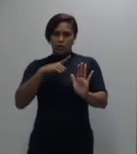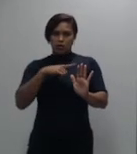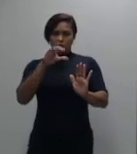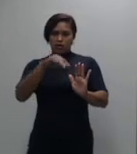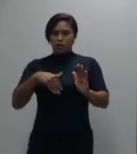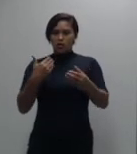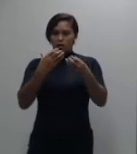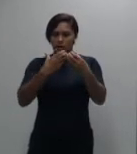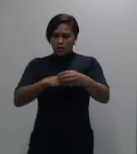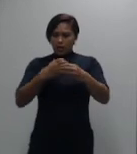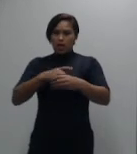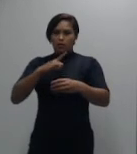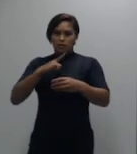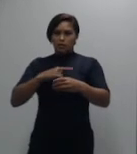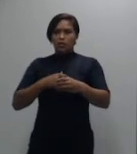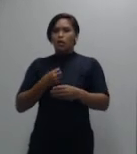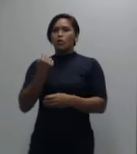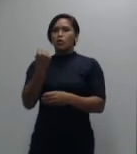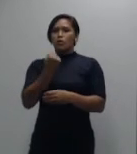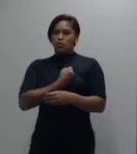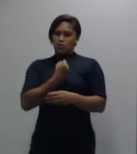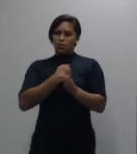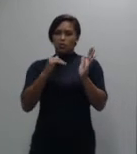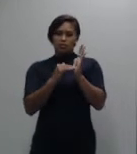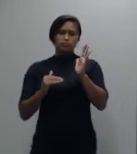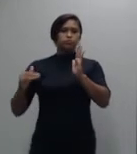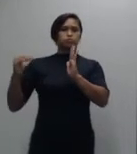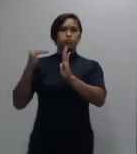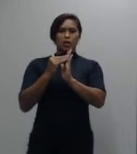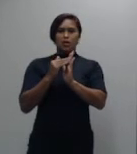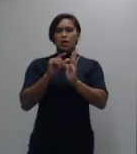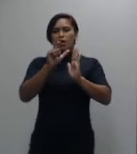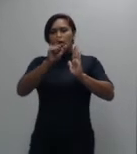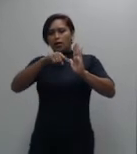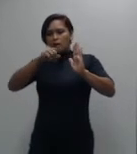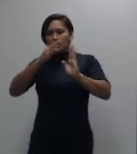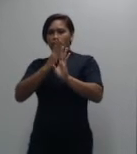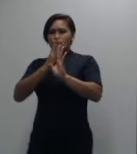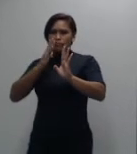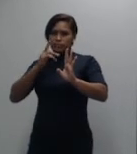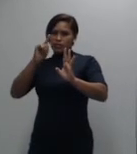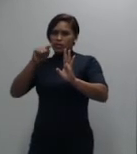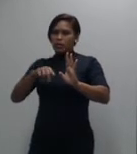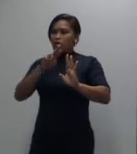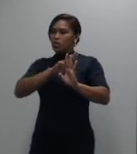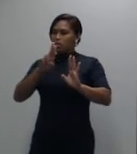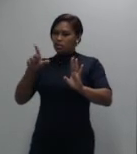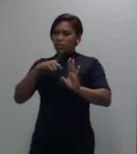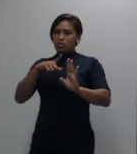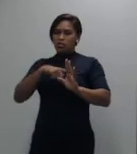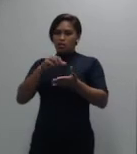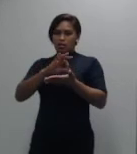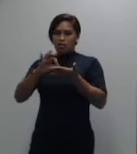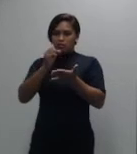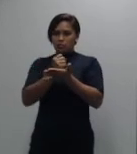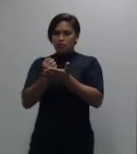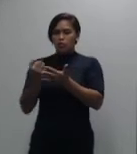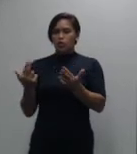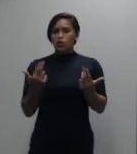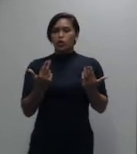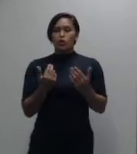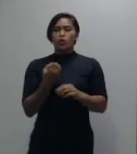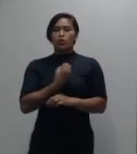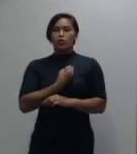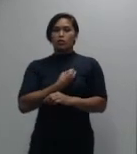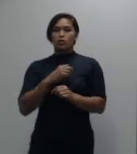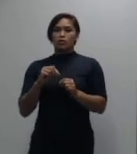vago em quantidade suficiente para alcançar para classificação como que houve contratações para casa irregulares em igual número e